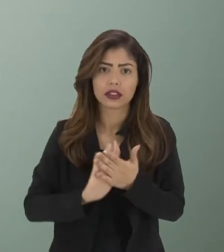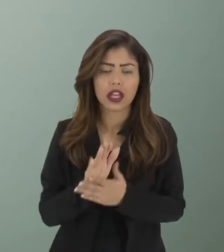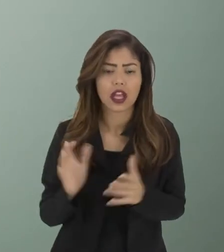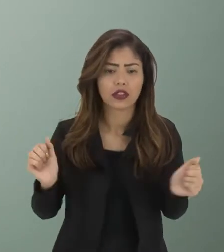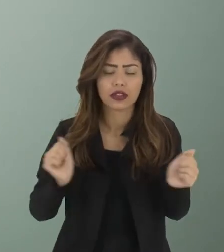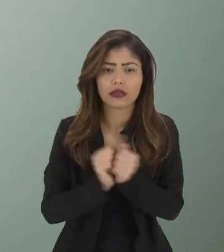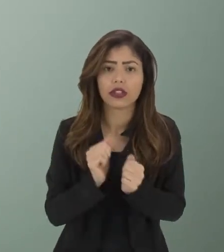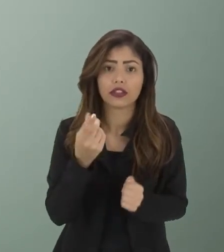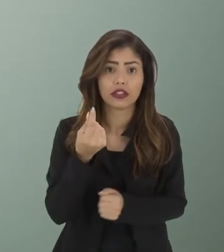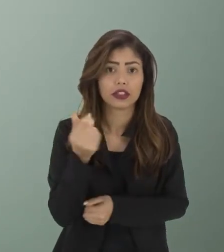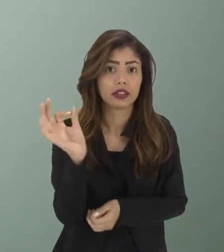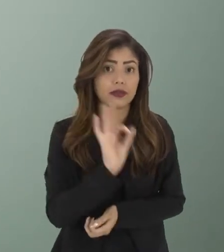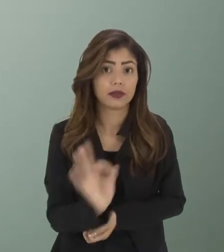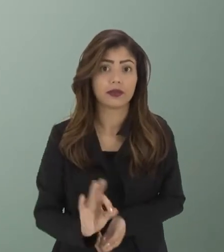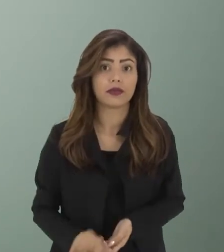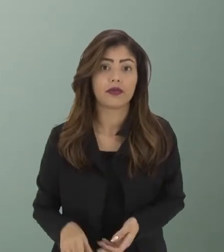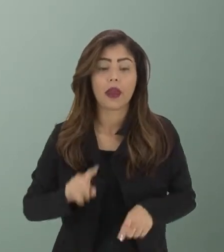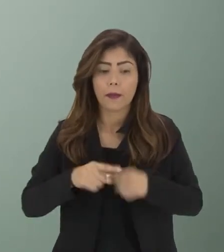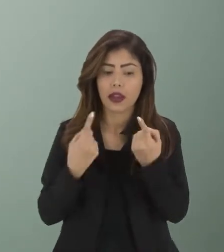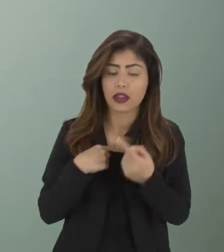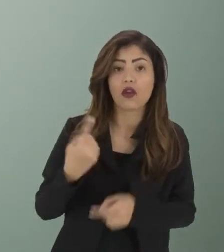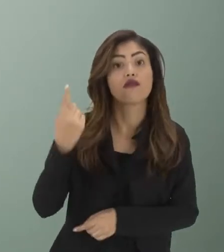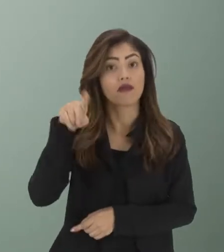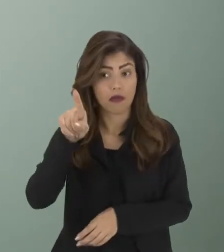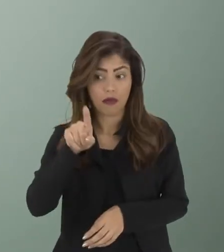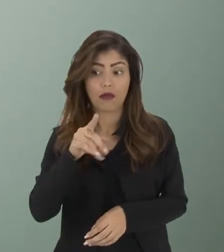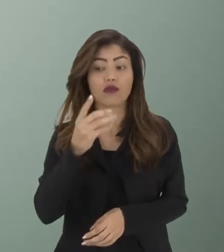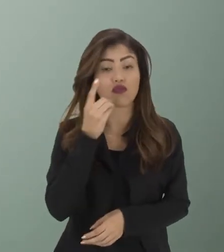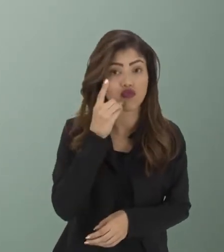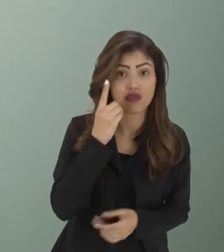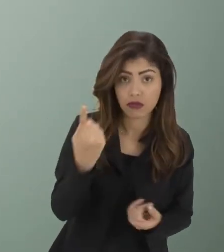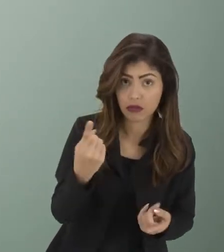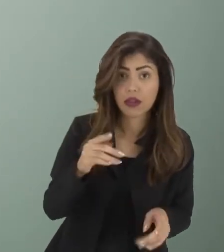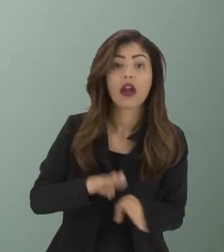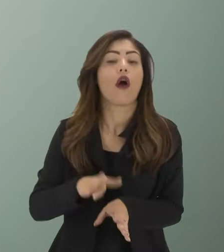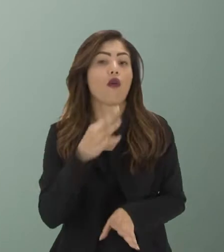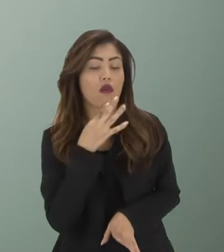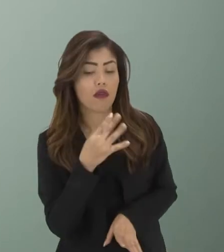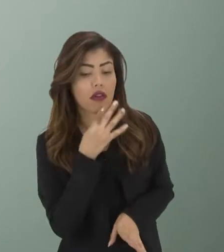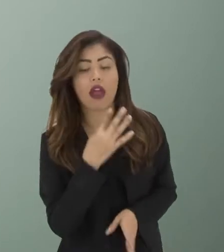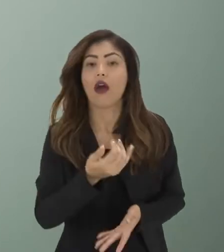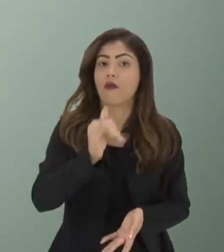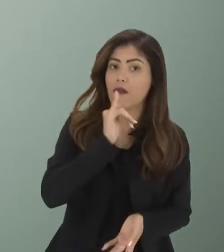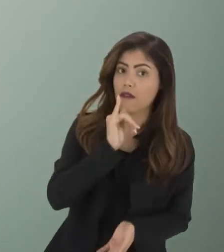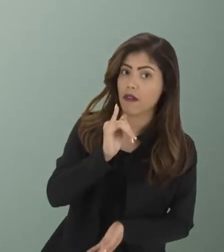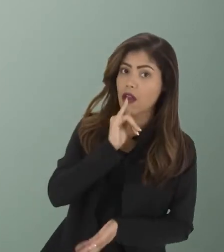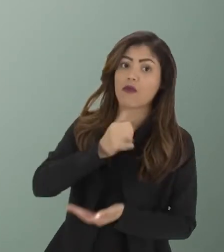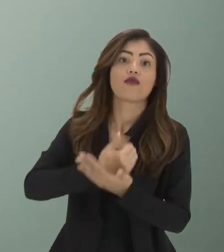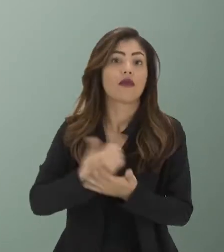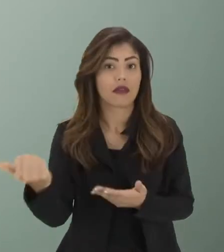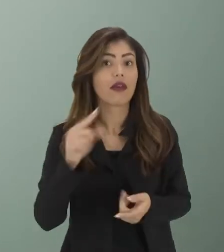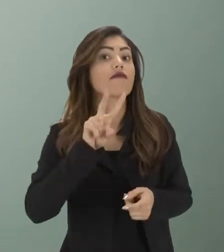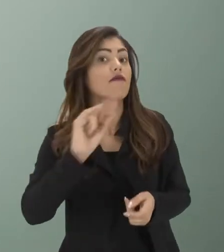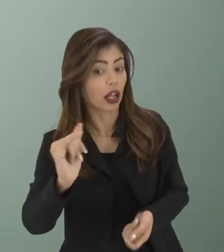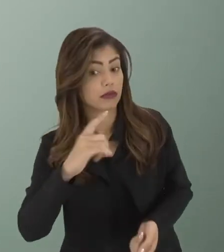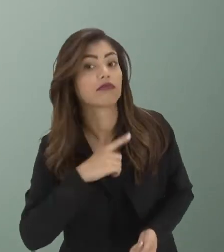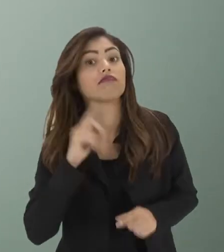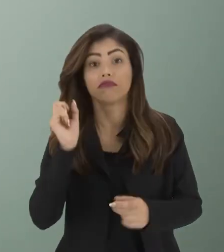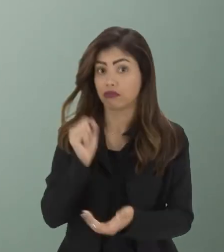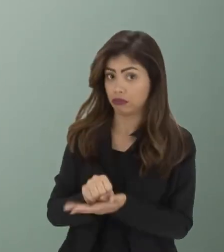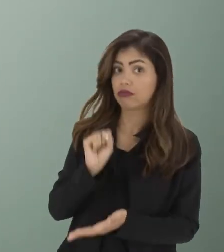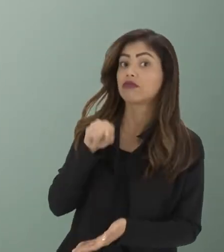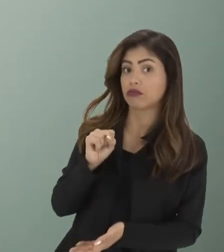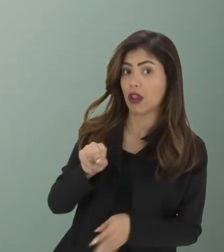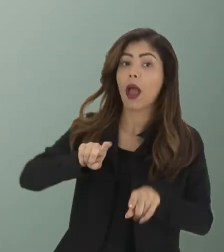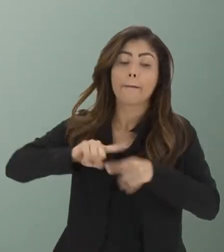juntei dinheiro, mas eu vou conhecer a Inglaterra um dia. É um exemplo de uma ação que vai acontecer, mas